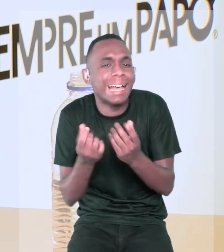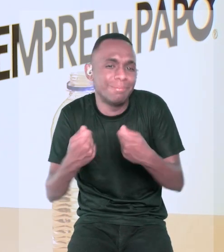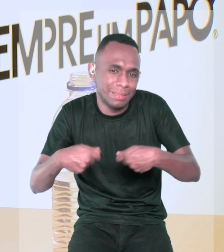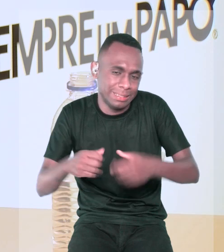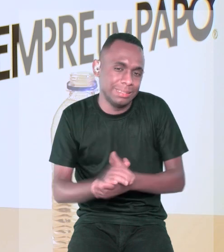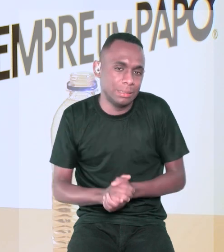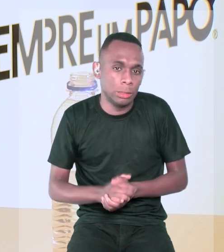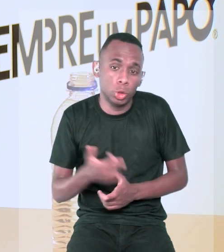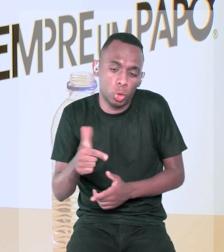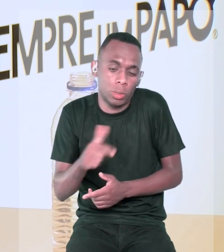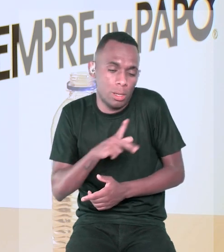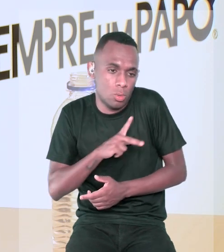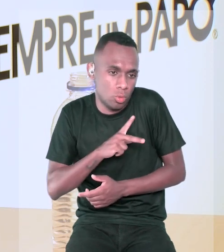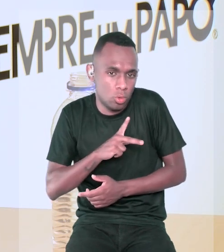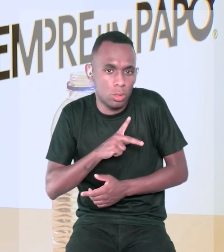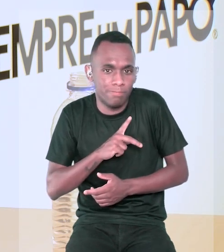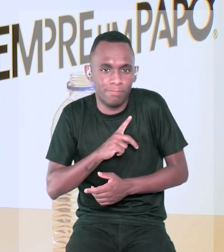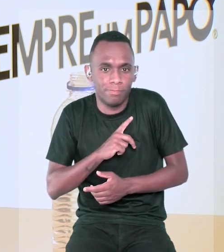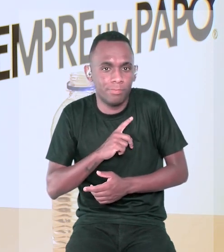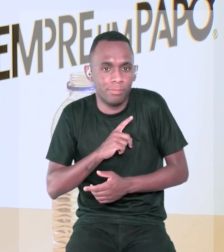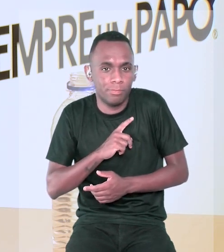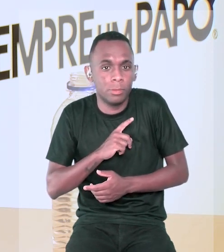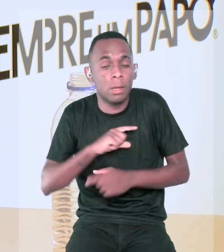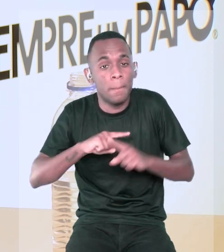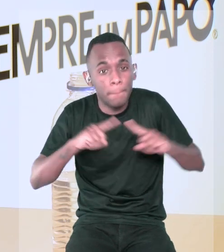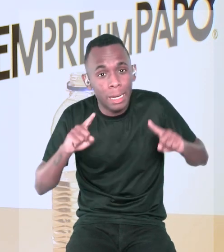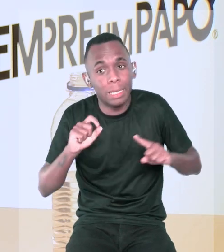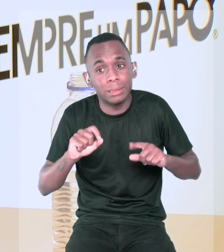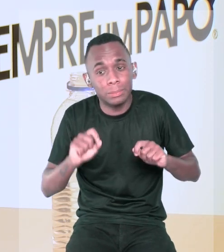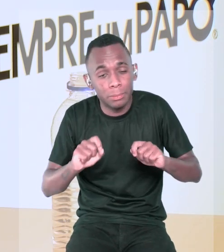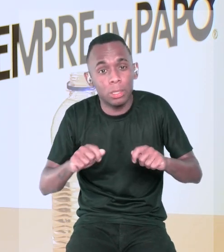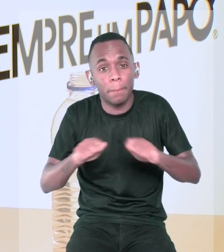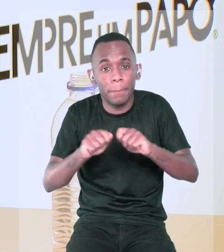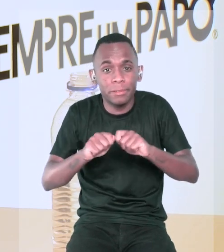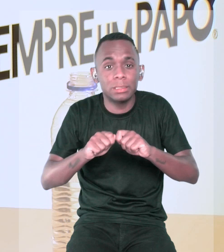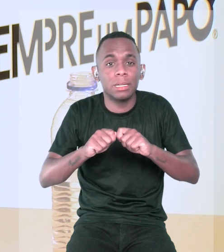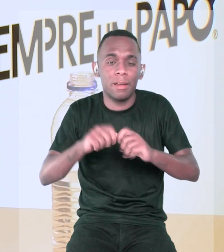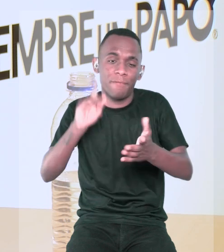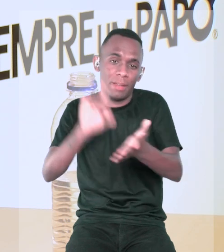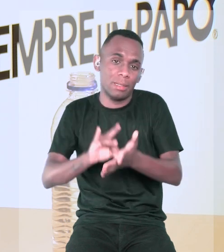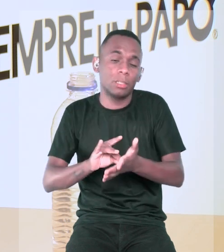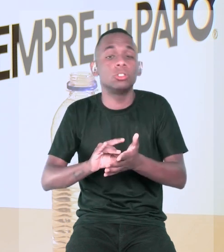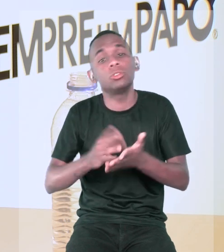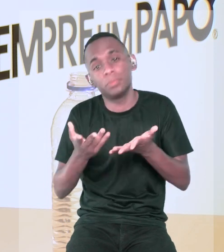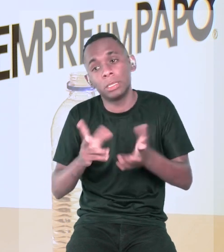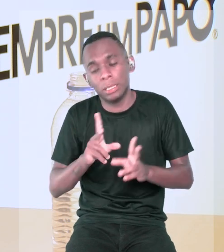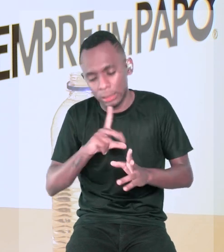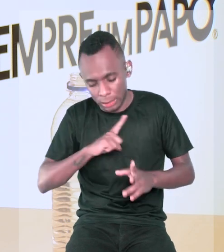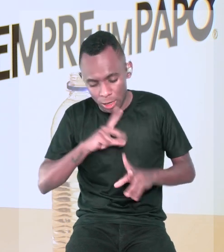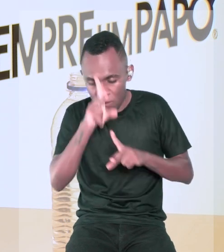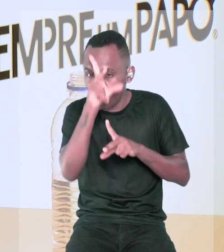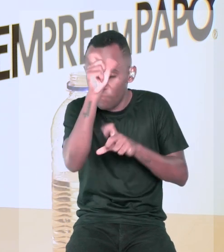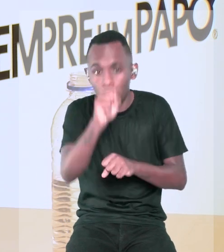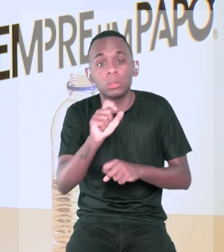fragilidade. Não há intimidade sem esse tipo de exposição, sem esse tipo de verdade. Daí